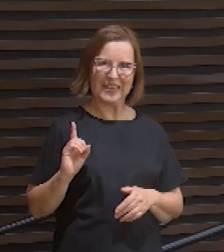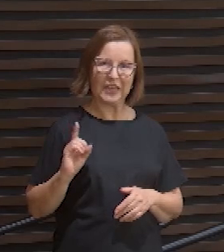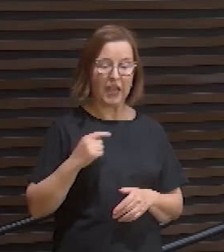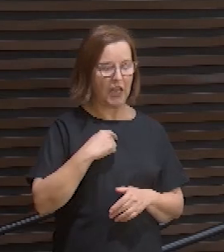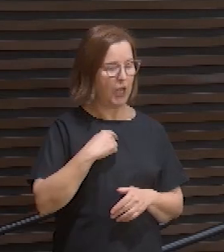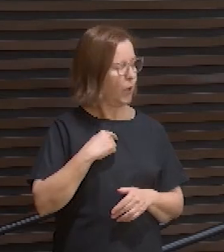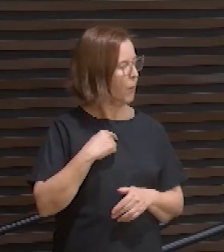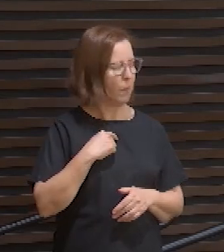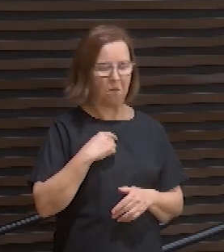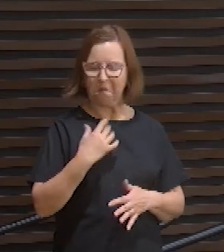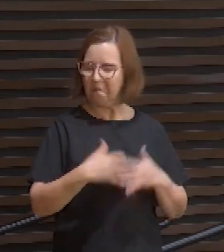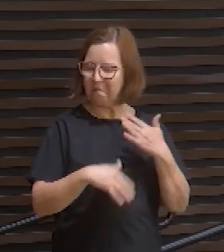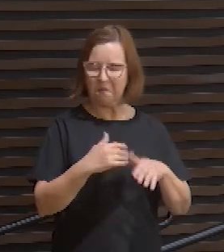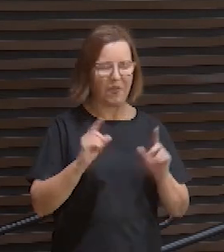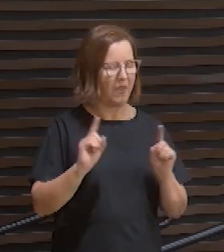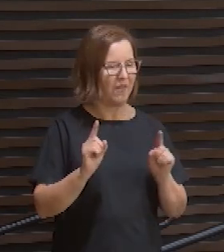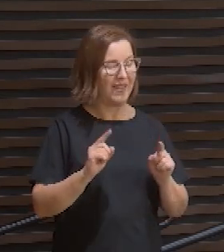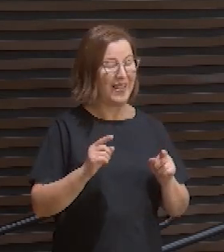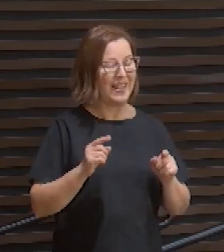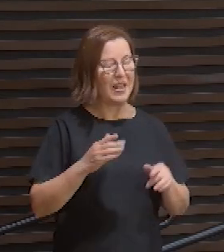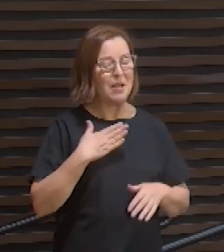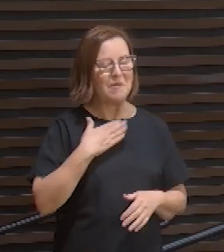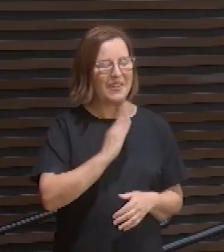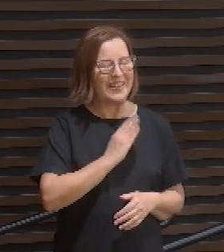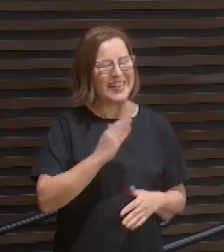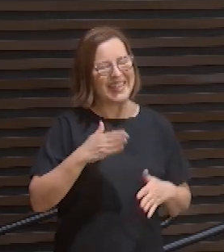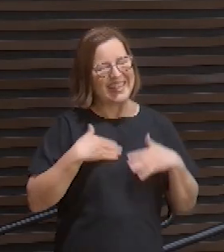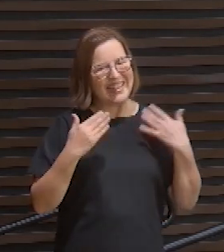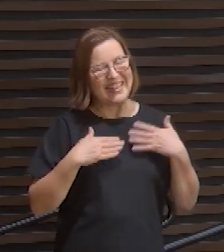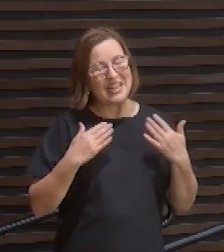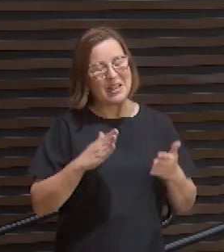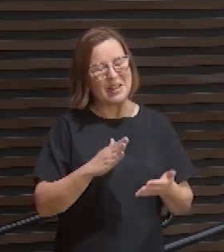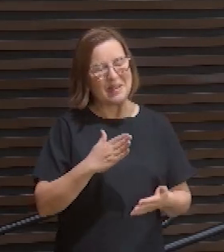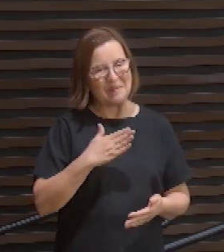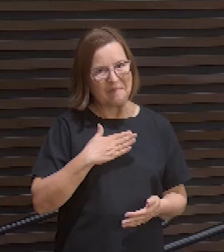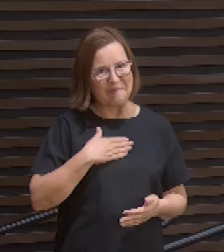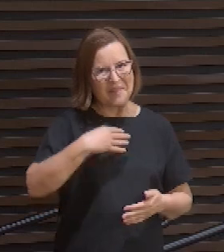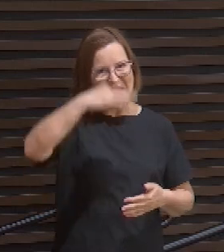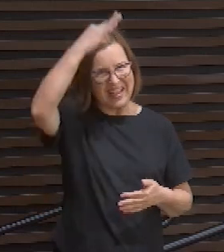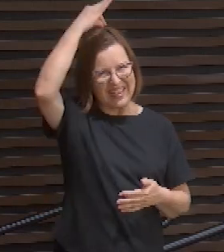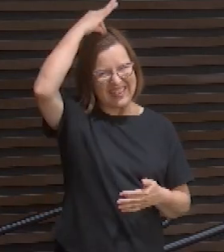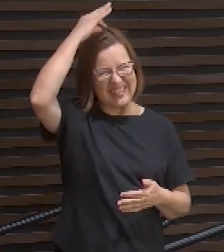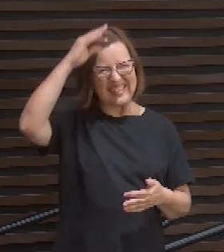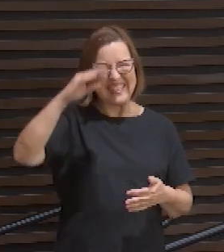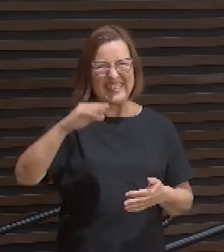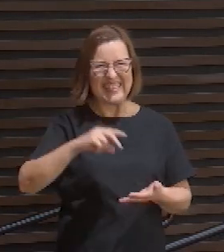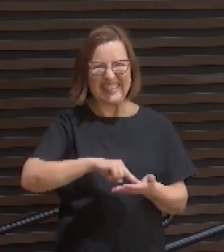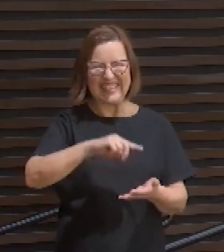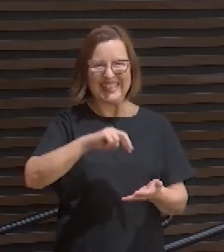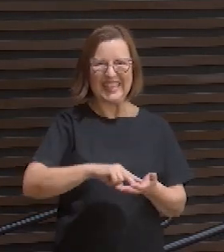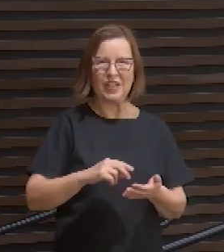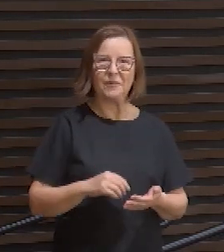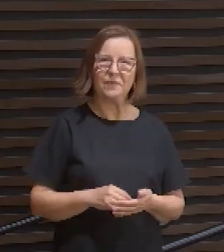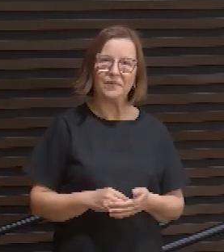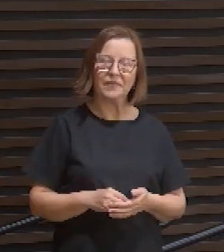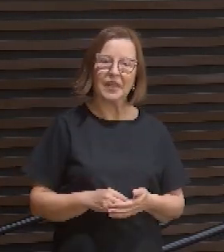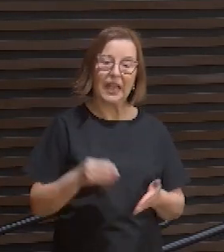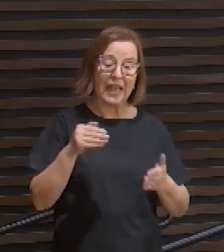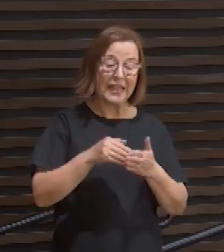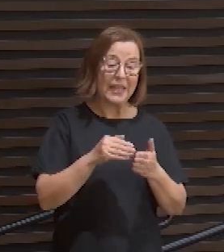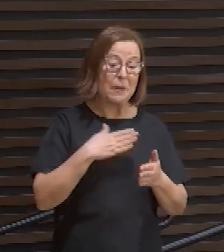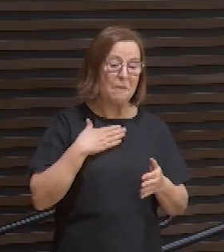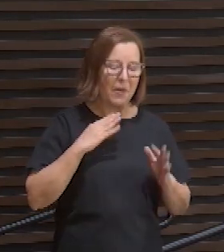abalado. Alegra-se, pois, o meu coração e o meu espírito exulta. E aí olha o que ele diz aqui. Até o meu